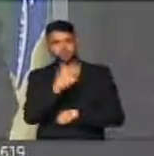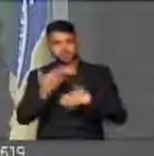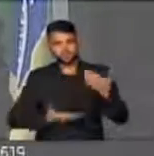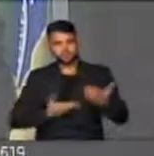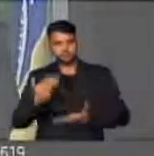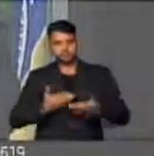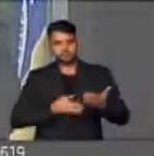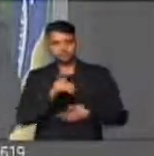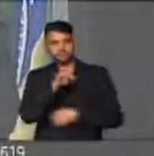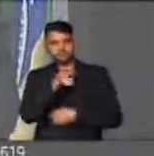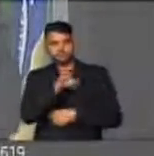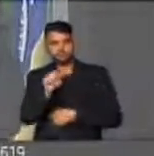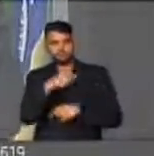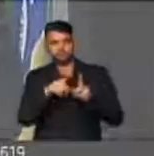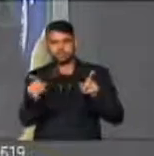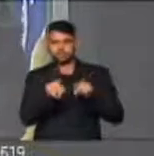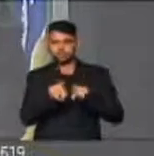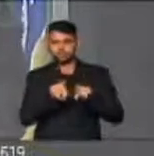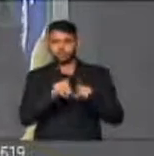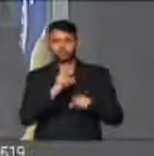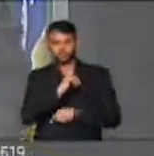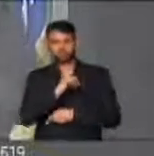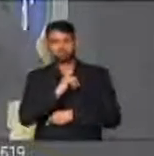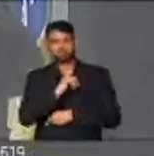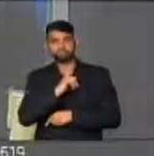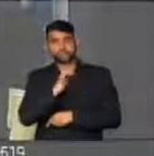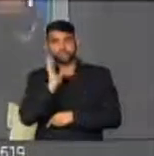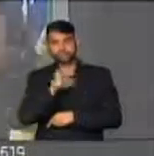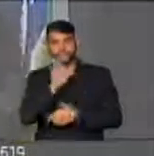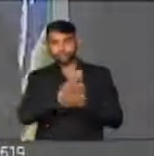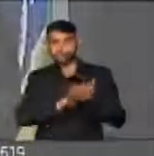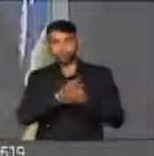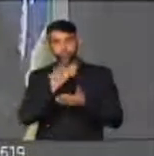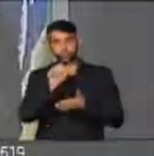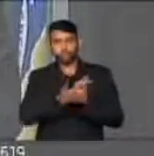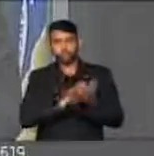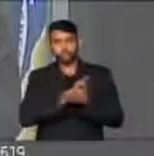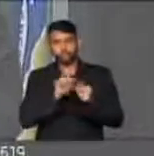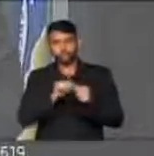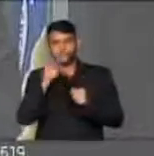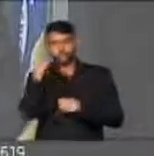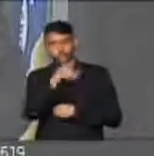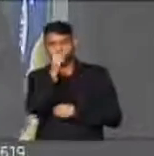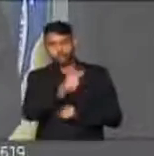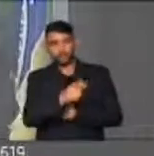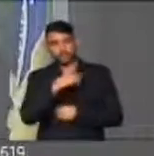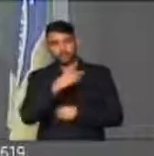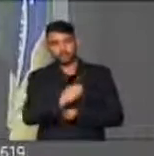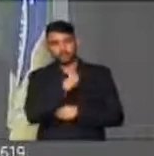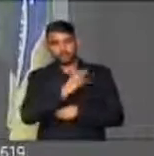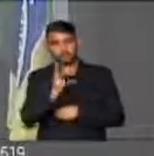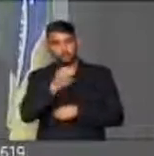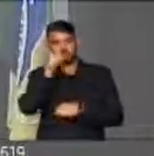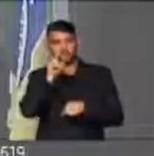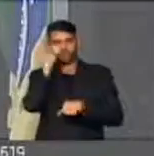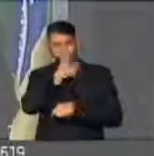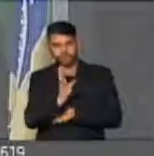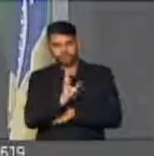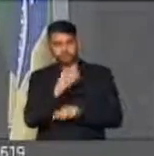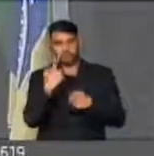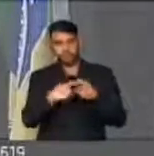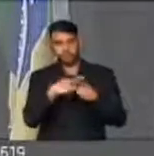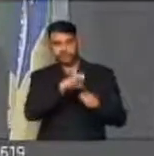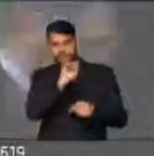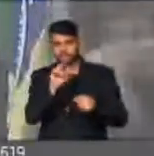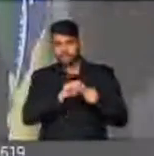serviço pátrio, mas também temos de jamais prestar a ele a condição de salvador da pátria, porque